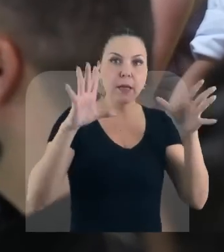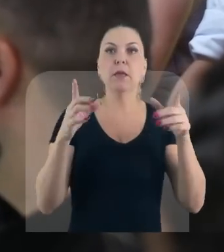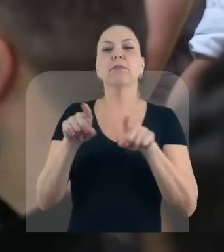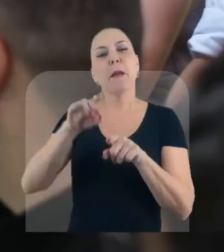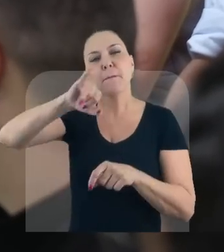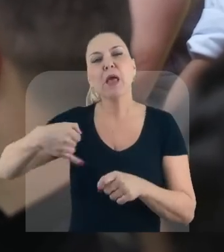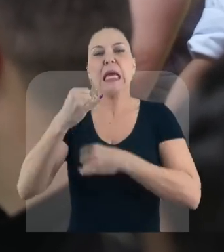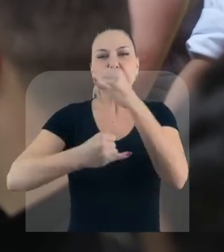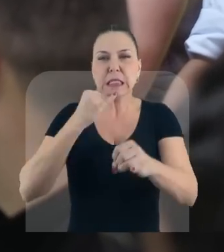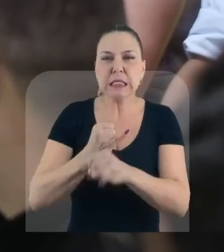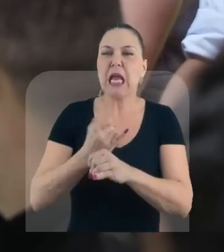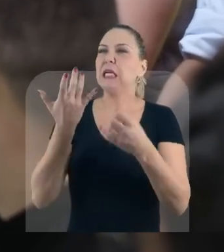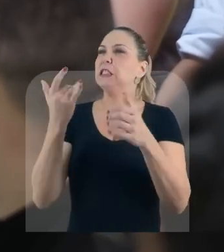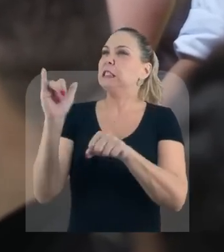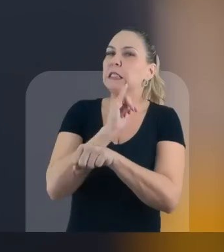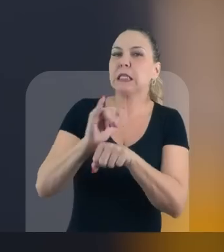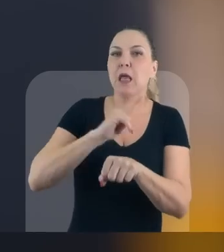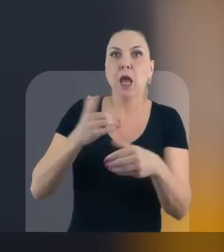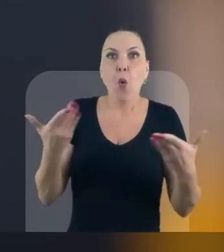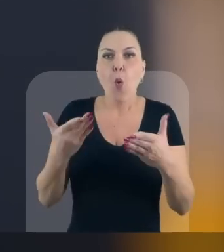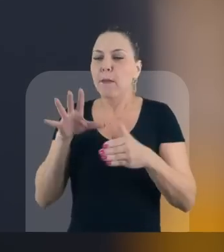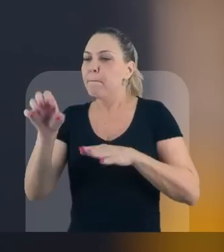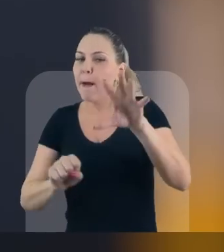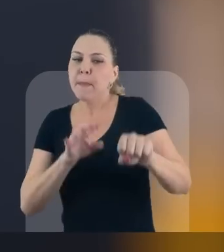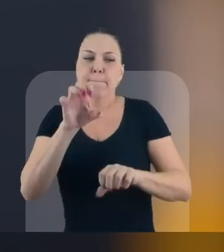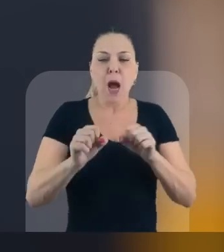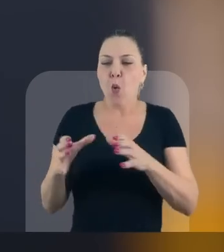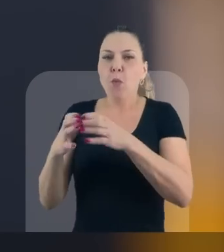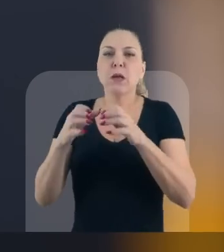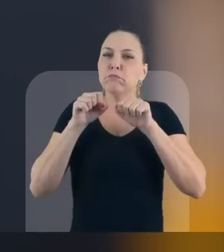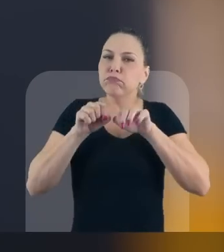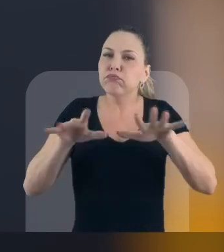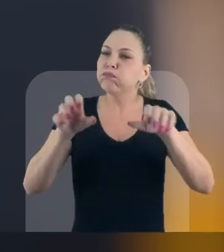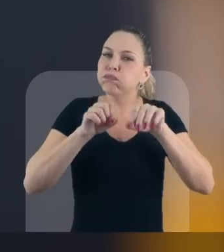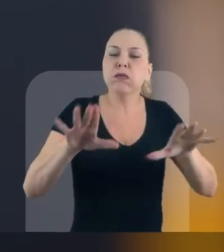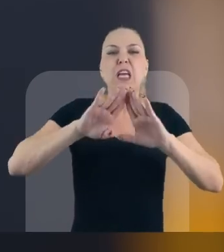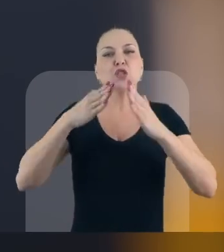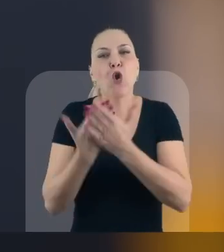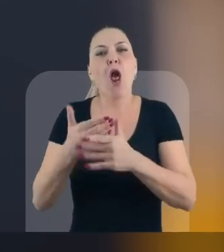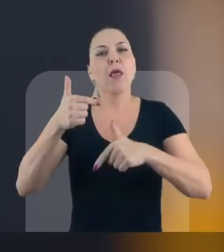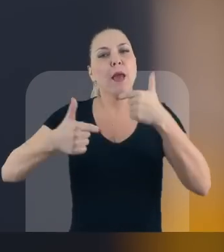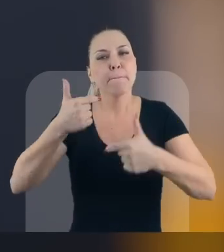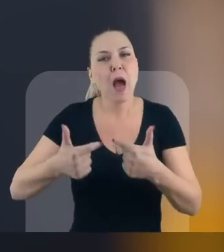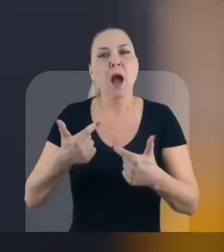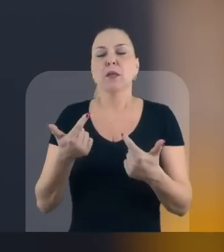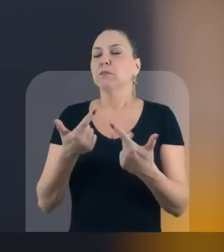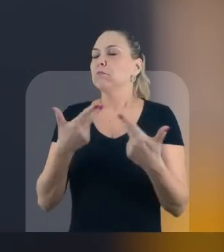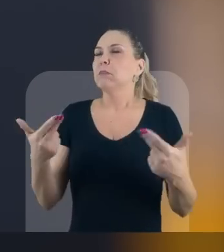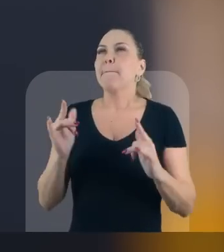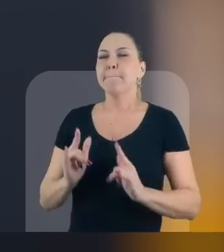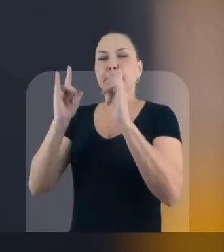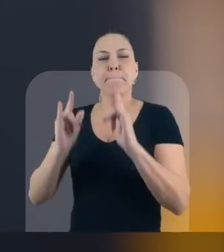aproveitando da internet, dos mecanismos que a gente tem, ocupando espaço na nossa comunidade, na nossa escola, no nosso trabalho, no